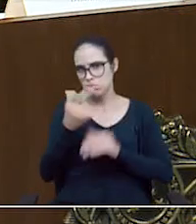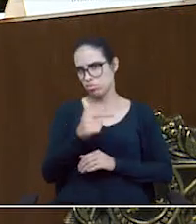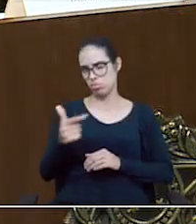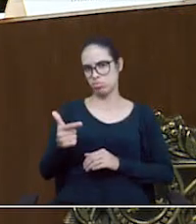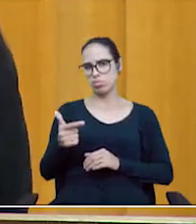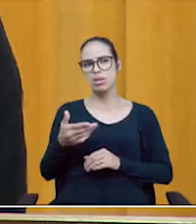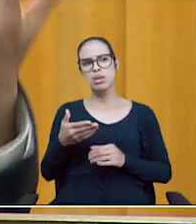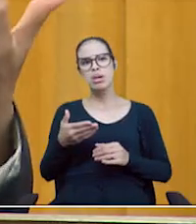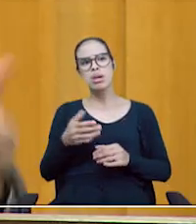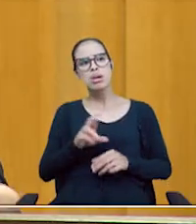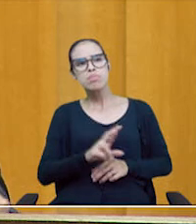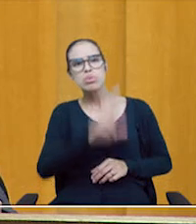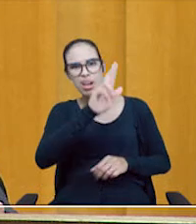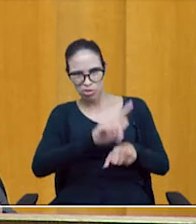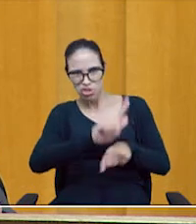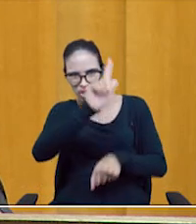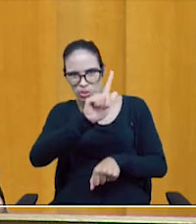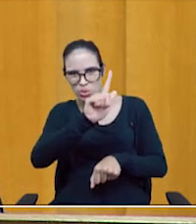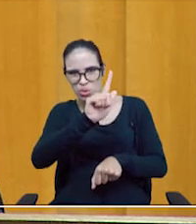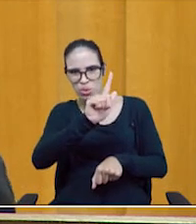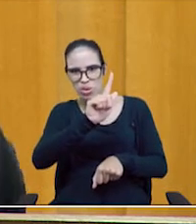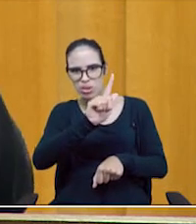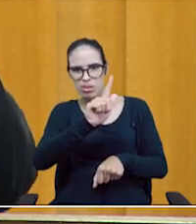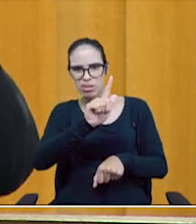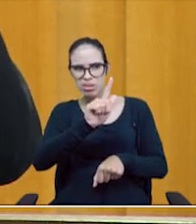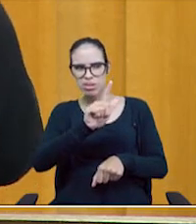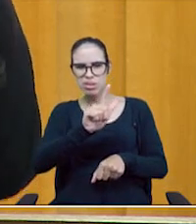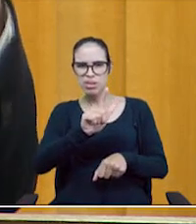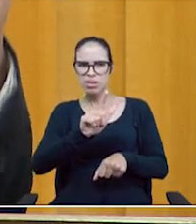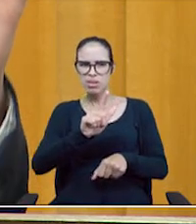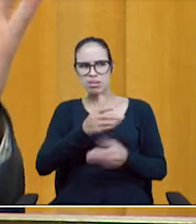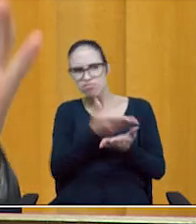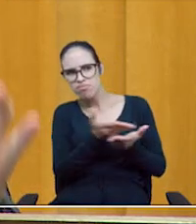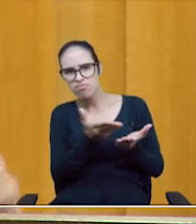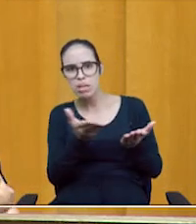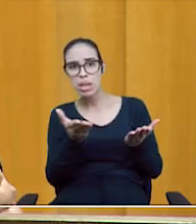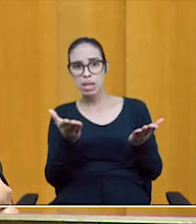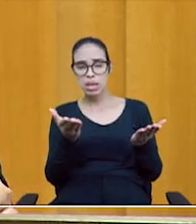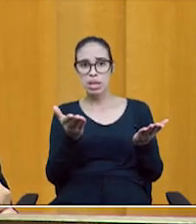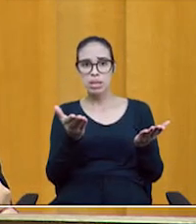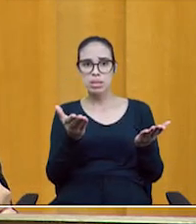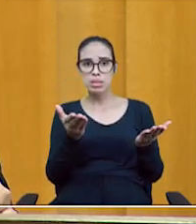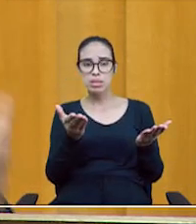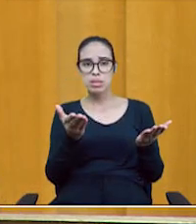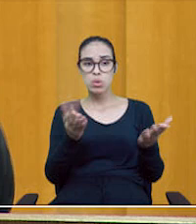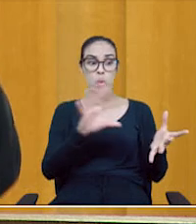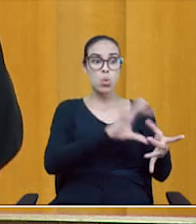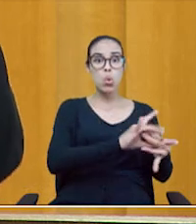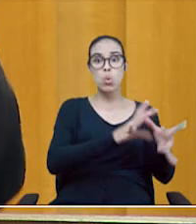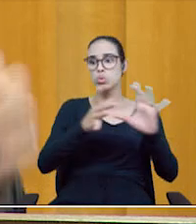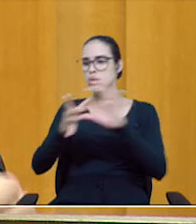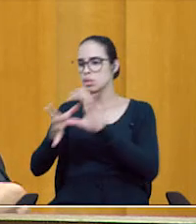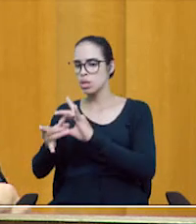gestores, todos os senhores, todos nós, nos nossos papéis, estamos efetivamente vendo o cenário completo desse novo normal, do ponto de vista